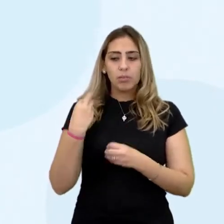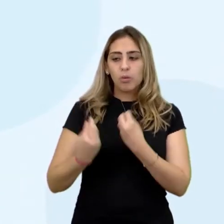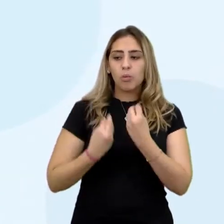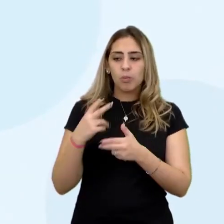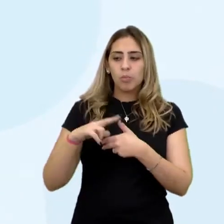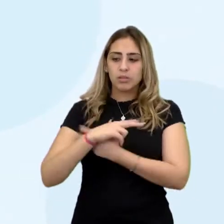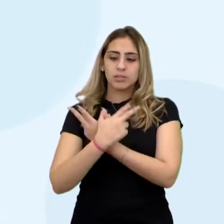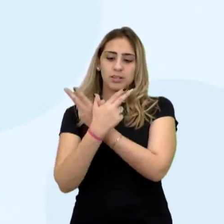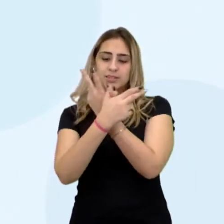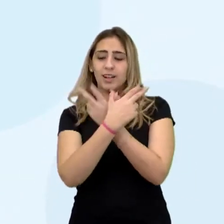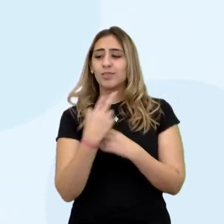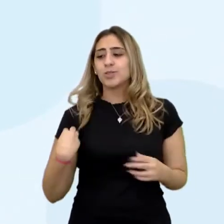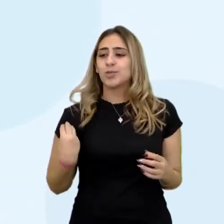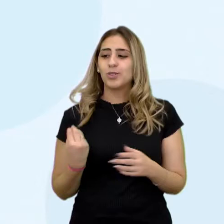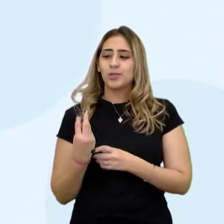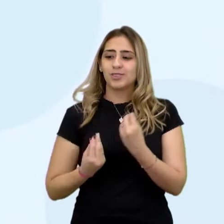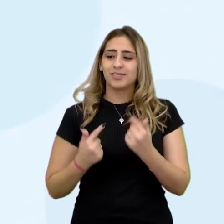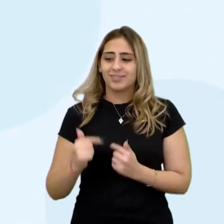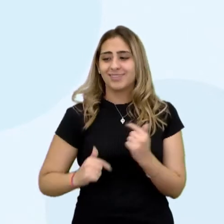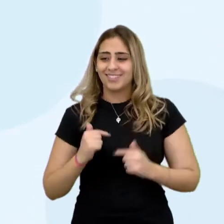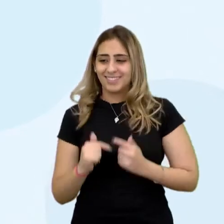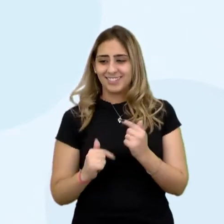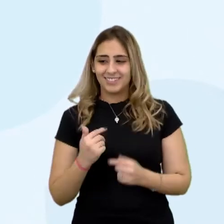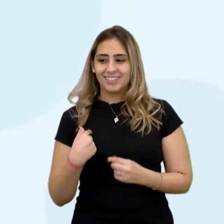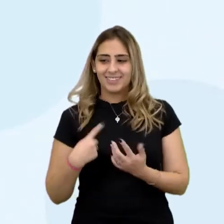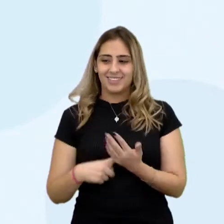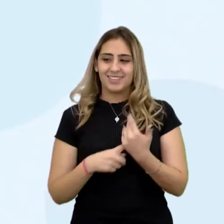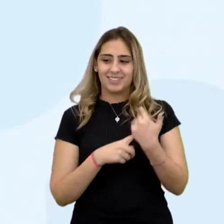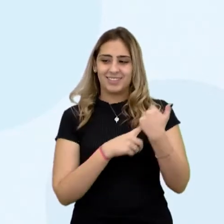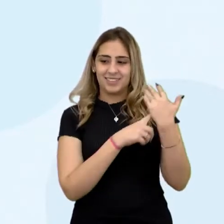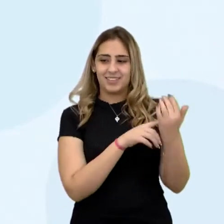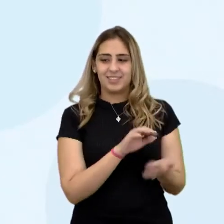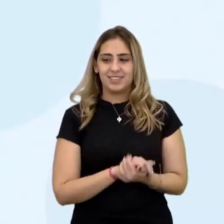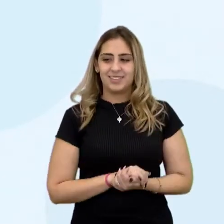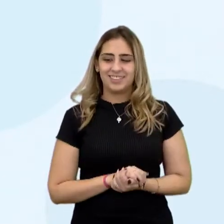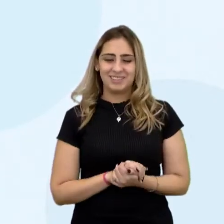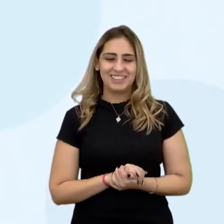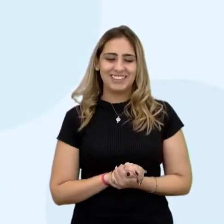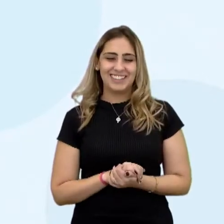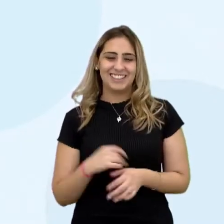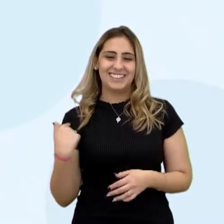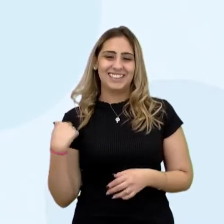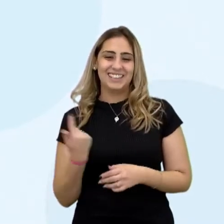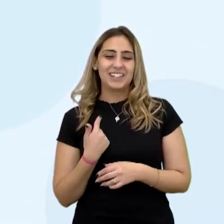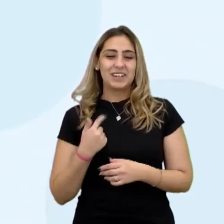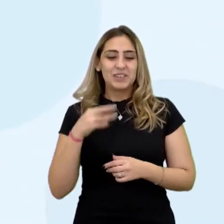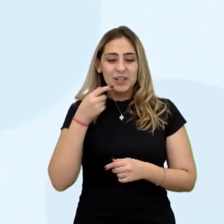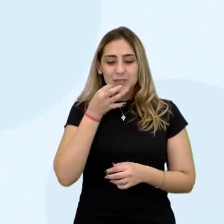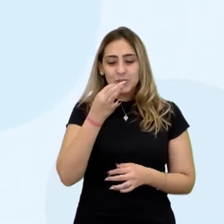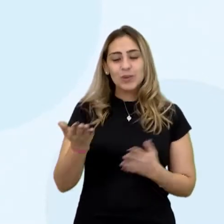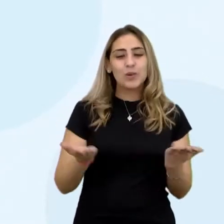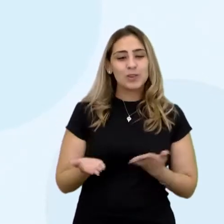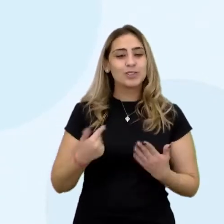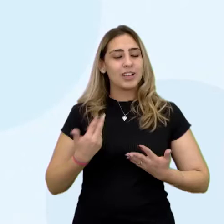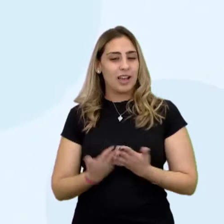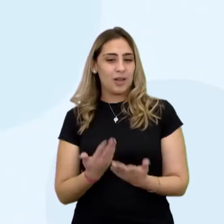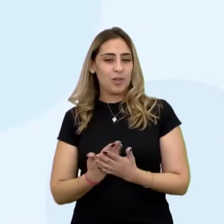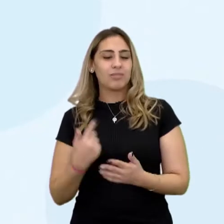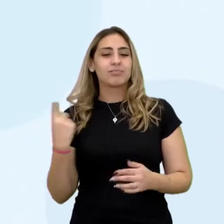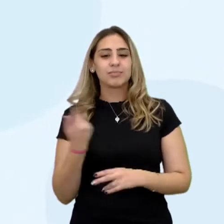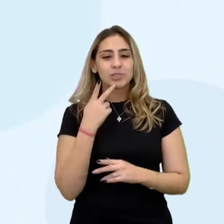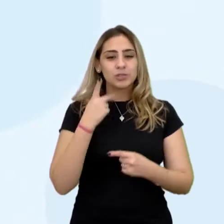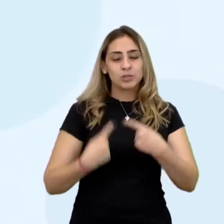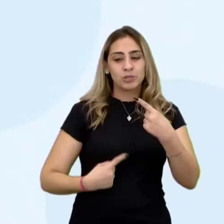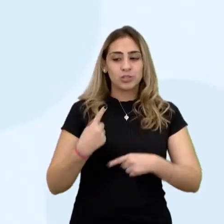satélites funcionam, as tecnologias e assim por diante. Certo? Esses são os assuntos da aula de hoje, para discutir